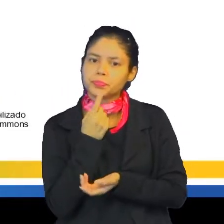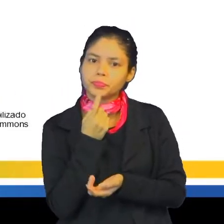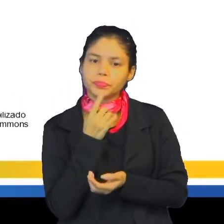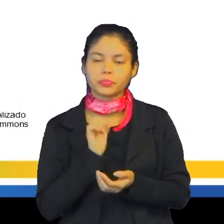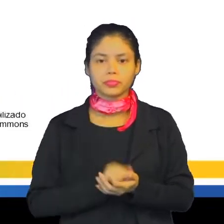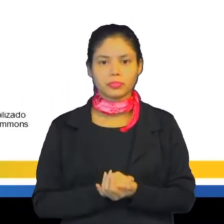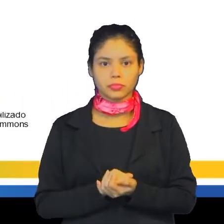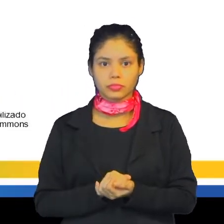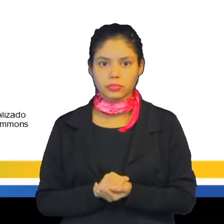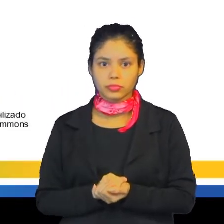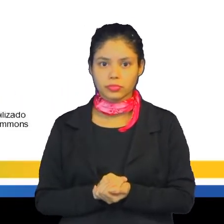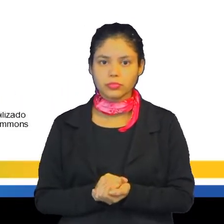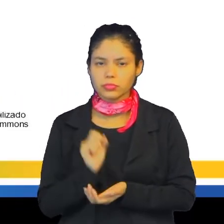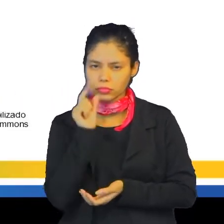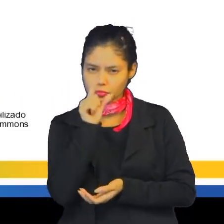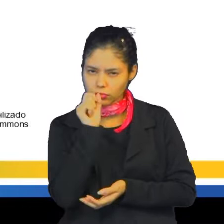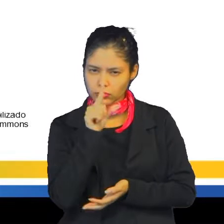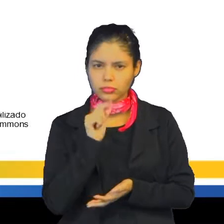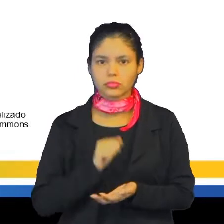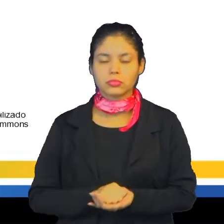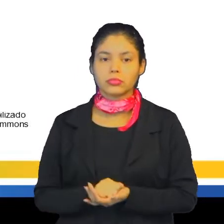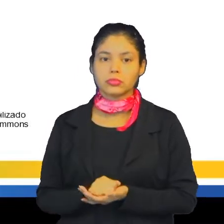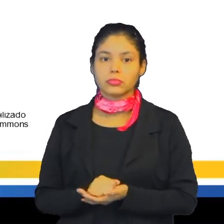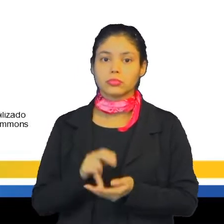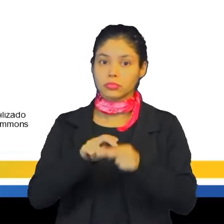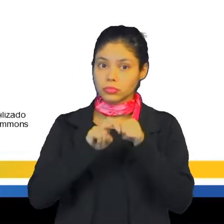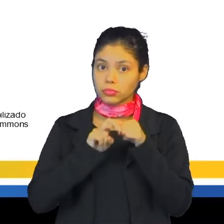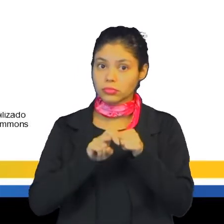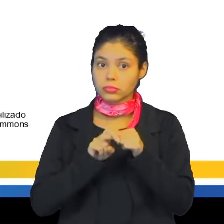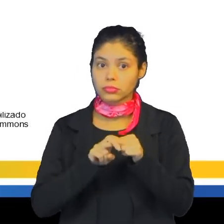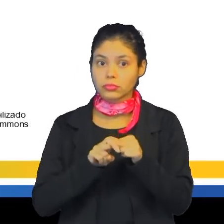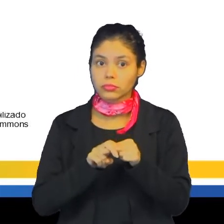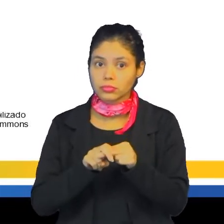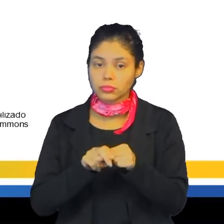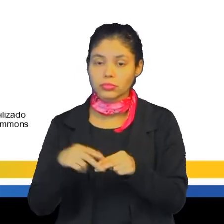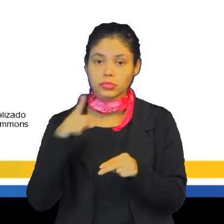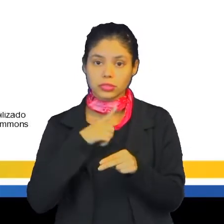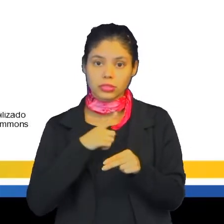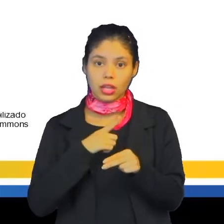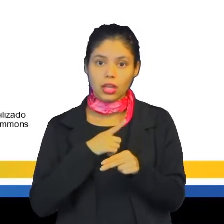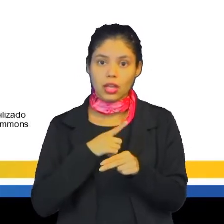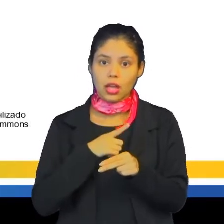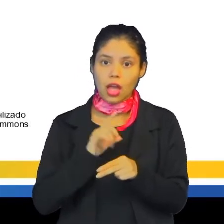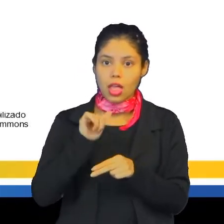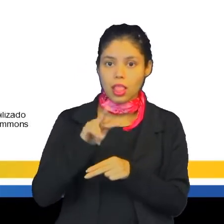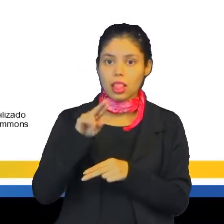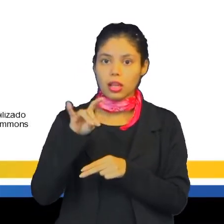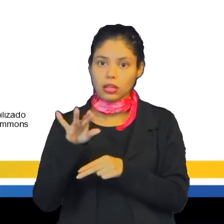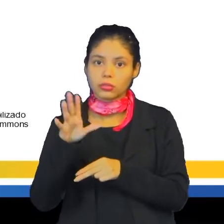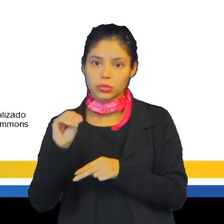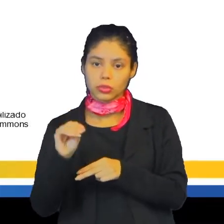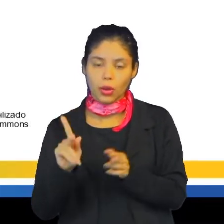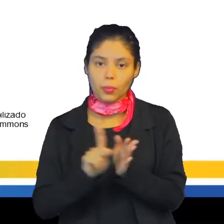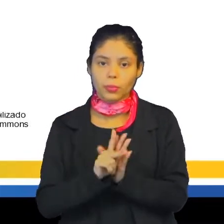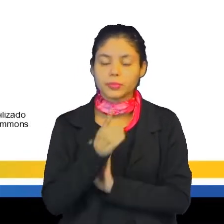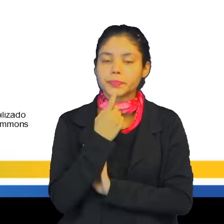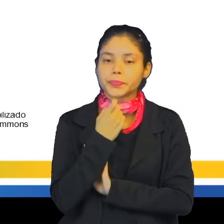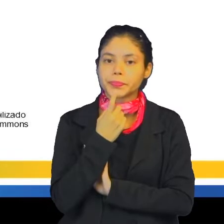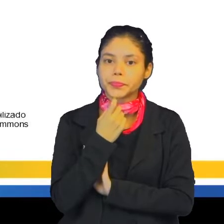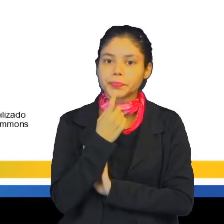vermelhos, temos vasos mais azuis, né? Por esses vasos correm líquidos, e esse líquido nesse caso aí é o